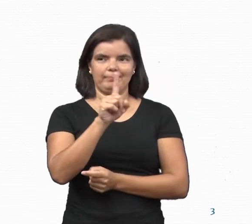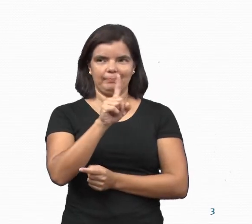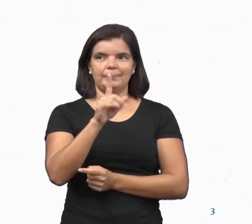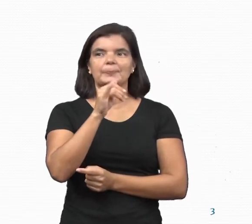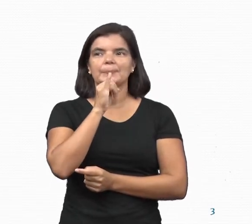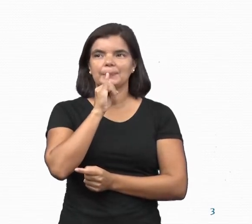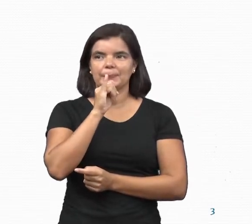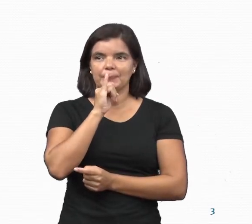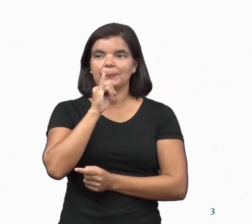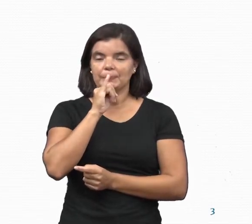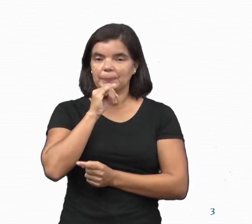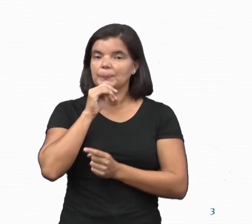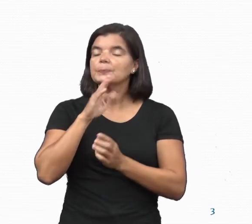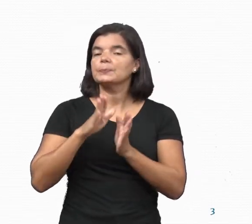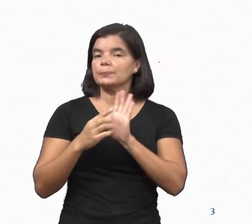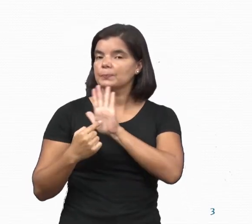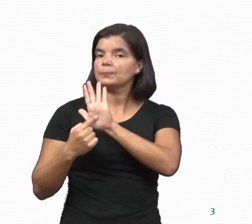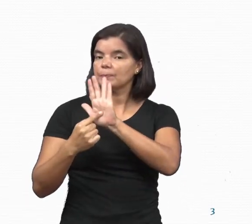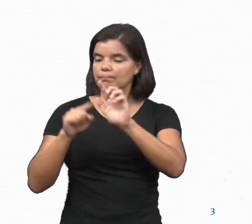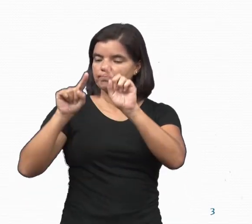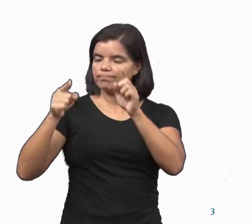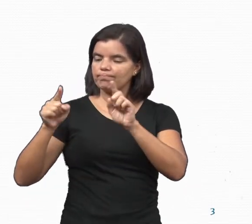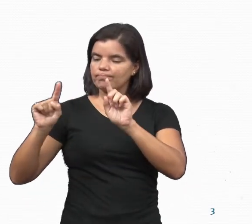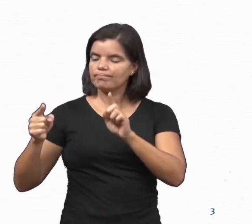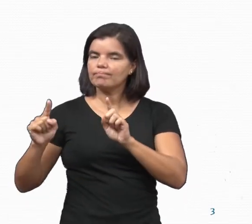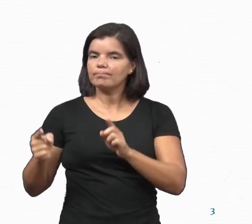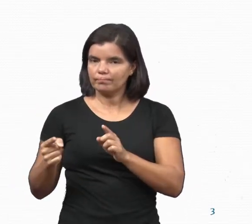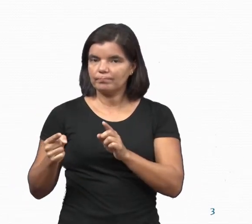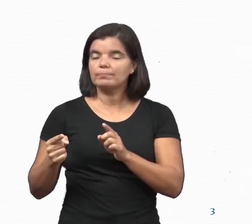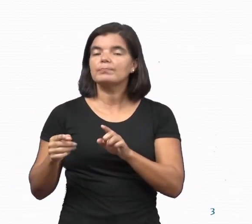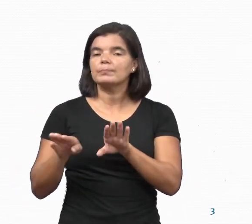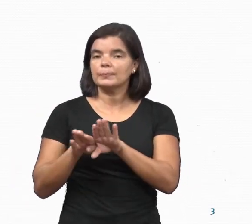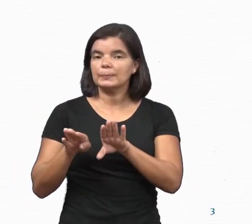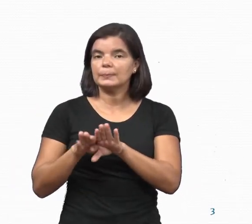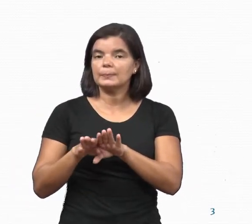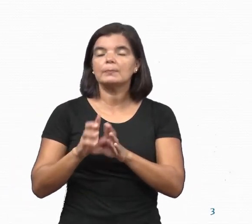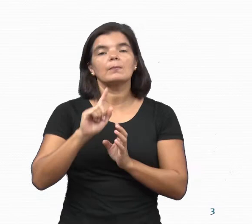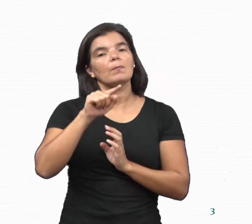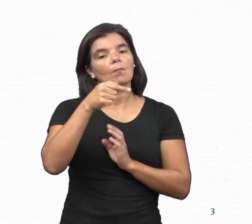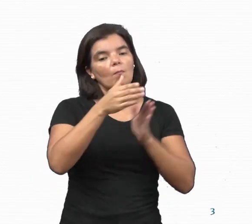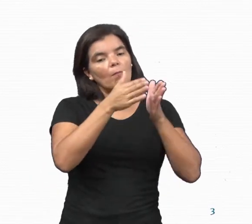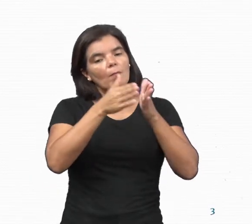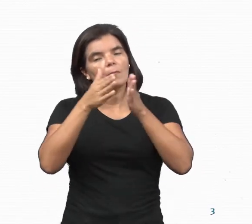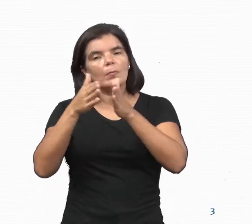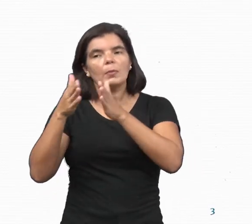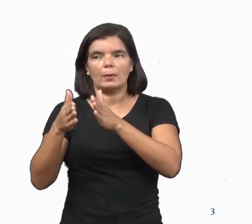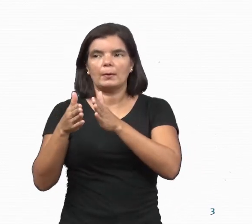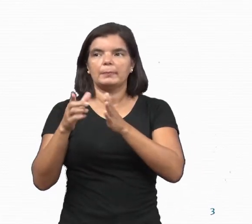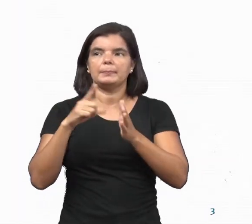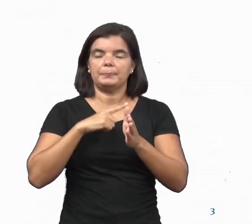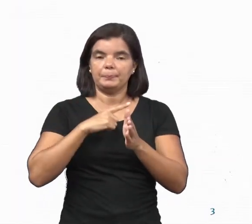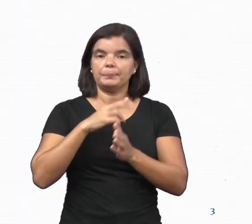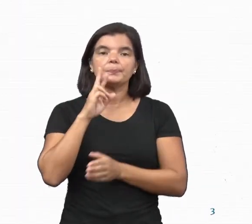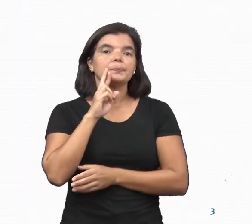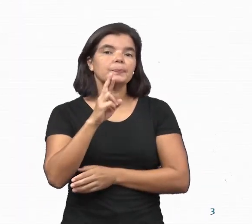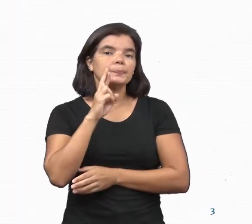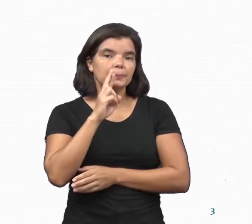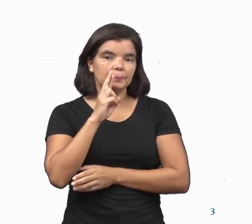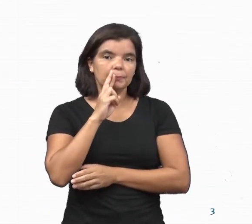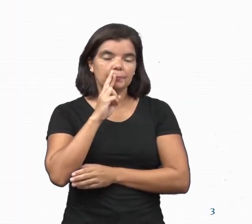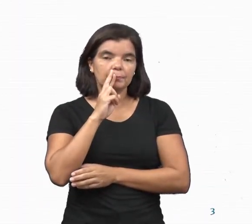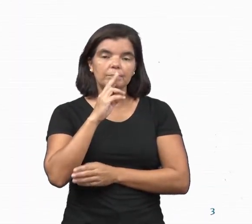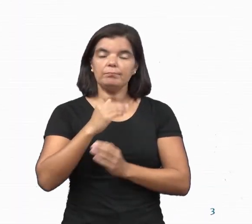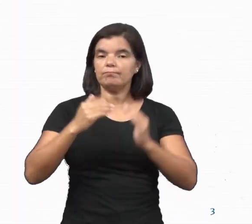cantinho nosso sinal os nossos parênteses, colchetes, chaves e a ordem que eles têm que ser resolvidos, de cima para